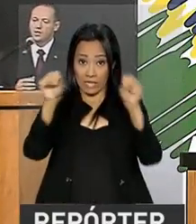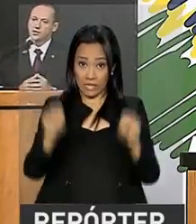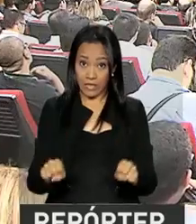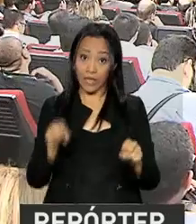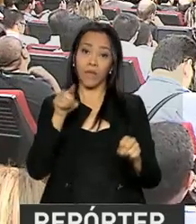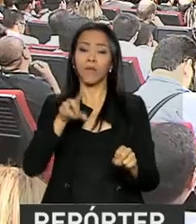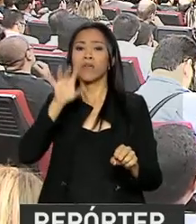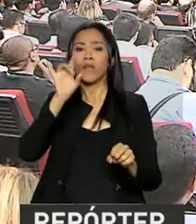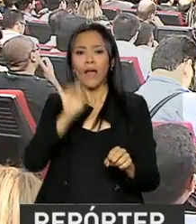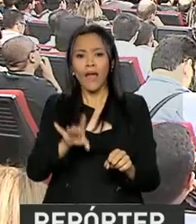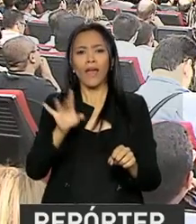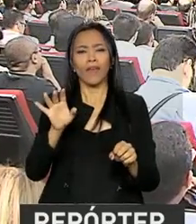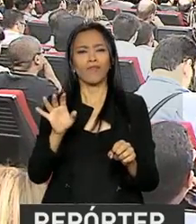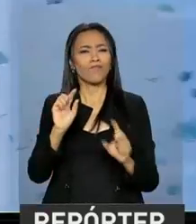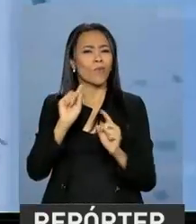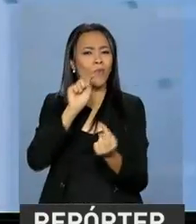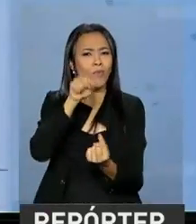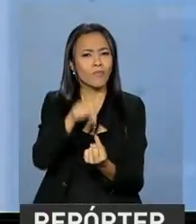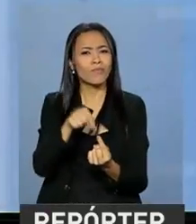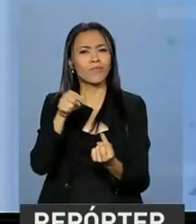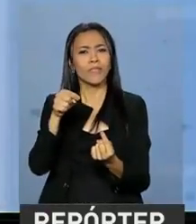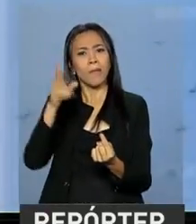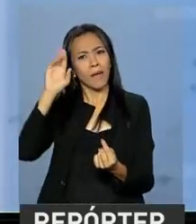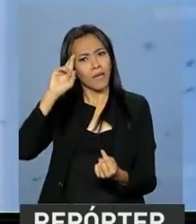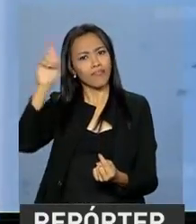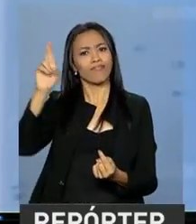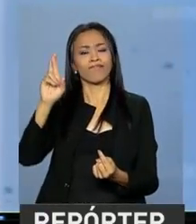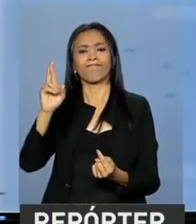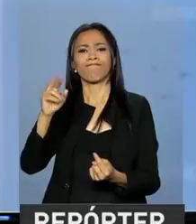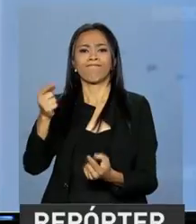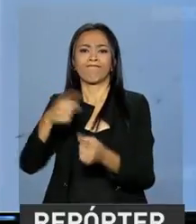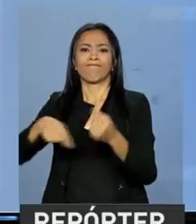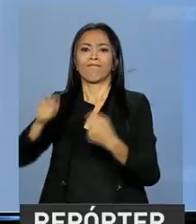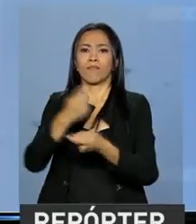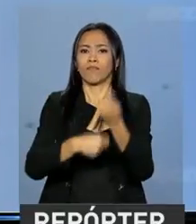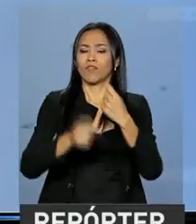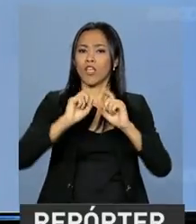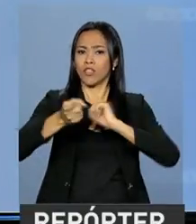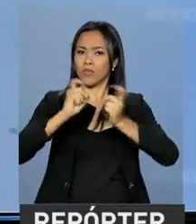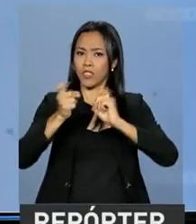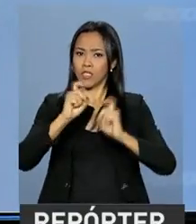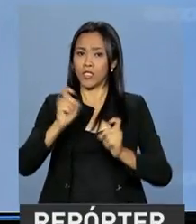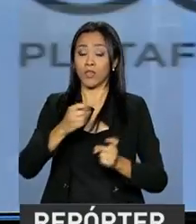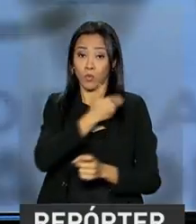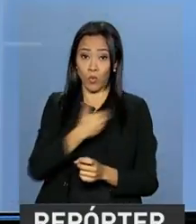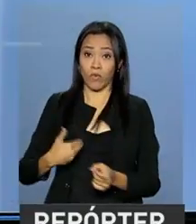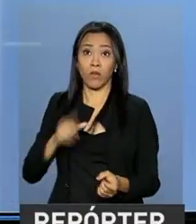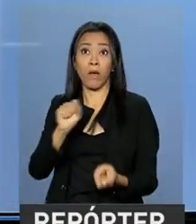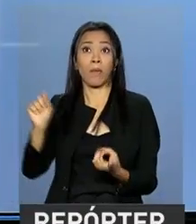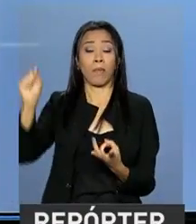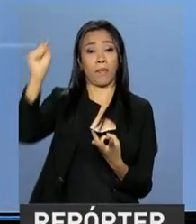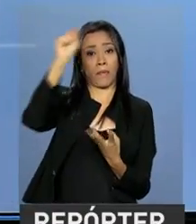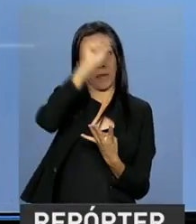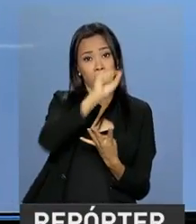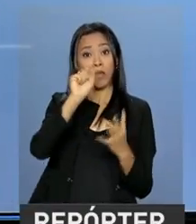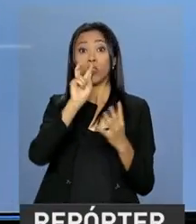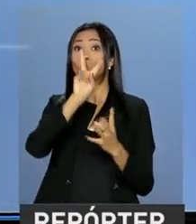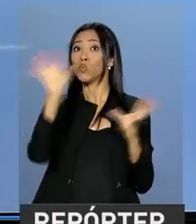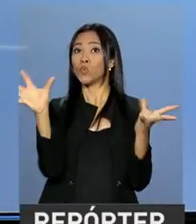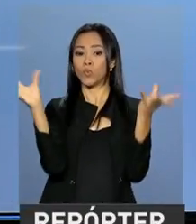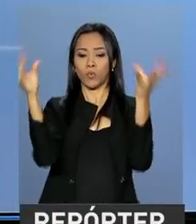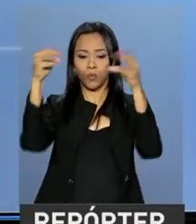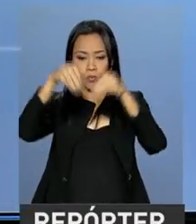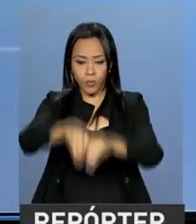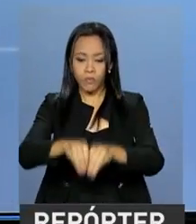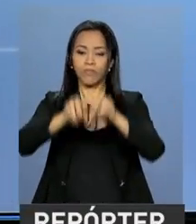sob medida para administradores públicos que vai reunir informações em um só lugar e que vai servir para